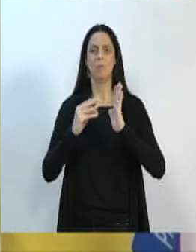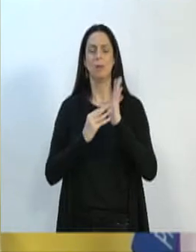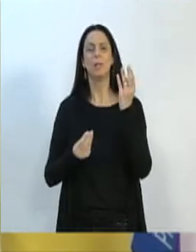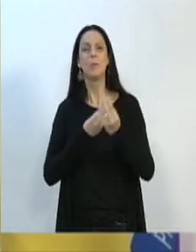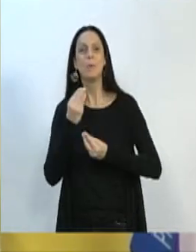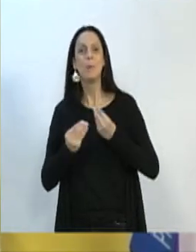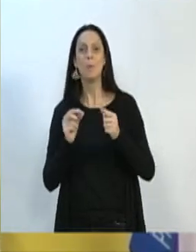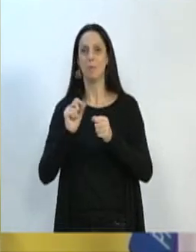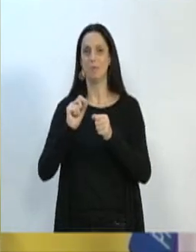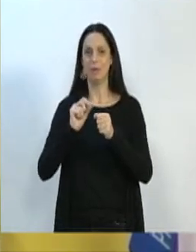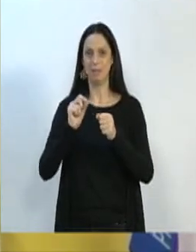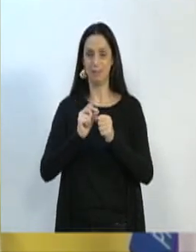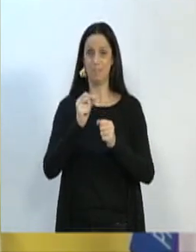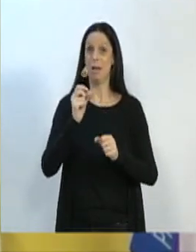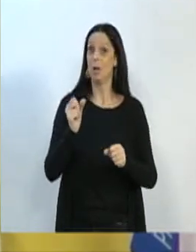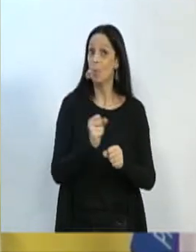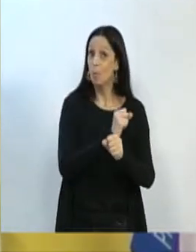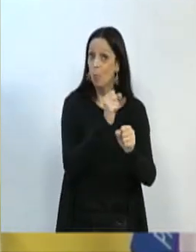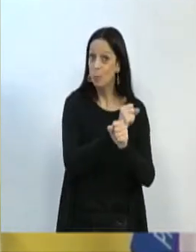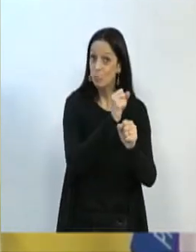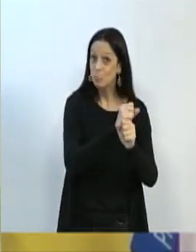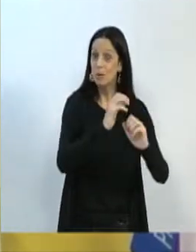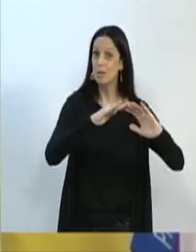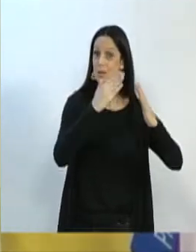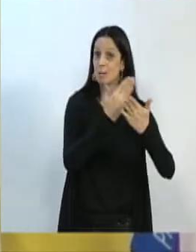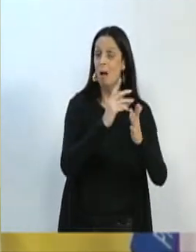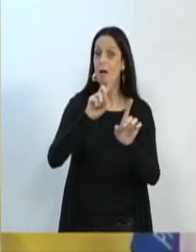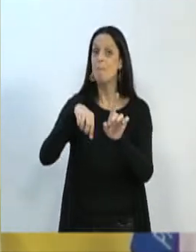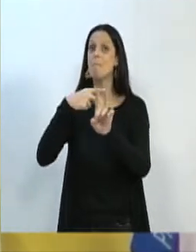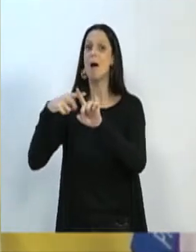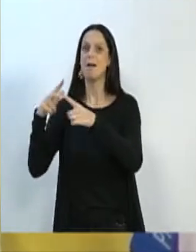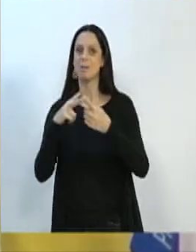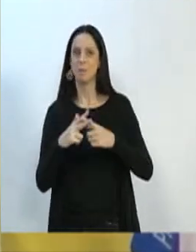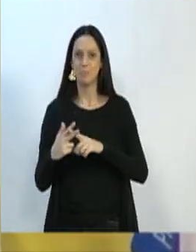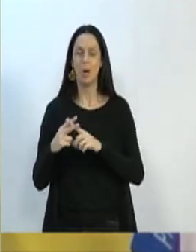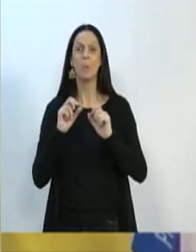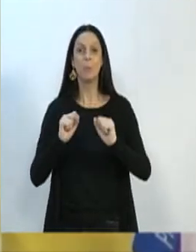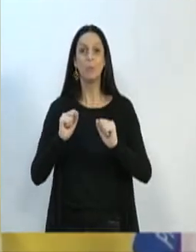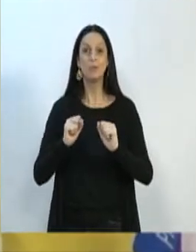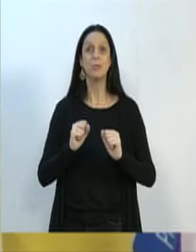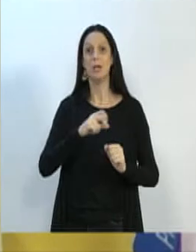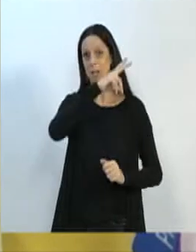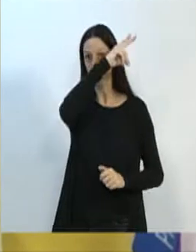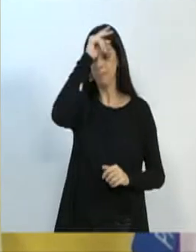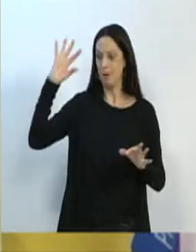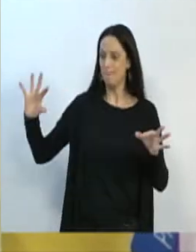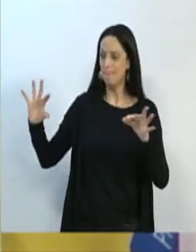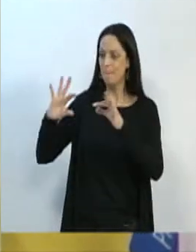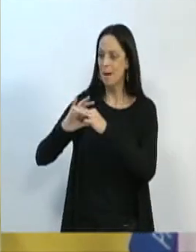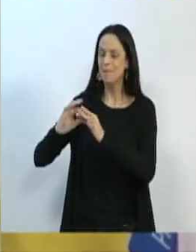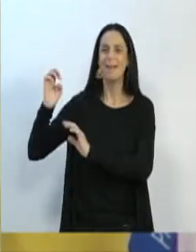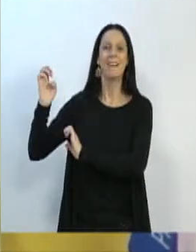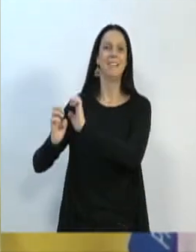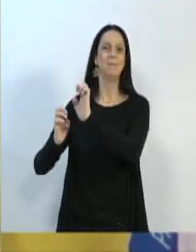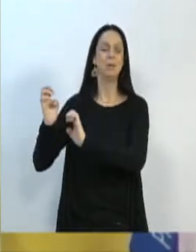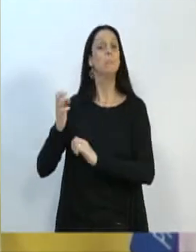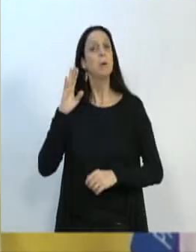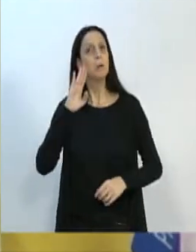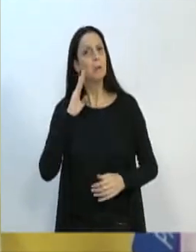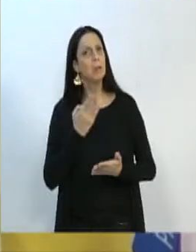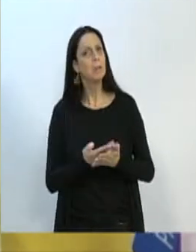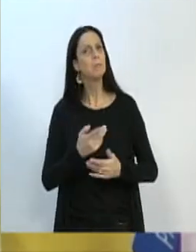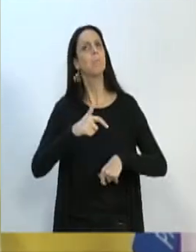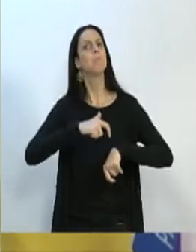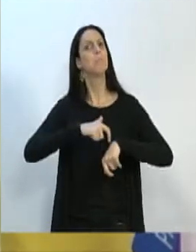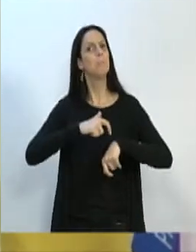e manutenção dos espaços públicos dedicados fundamentalmente a saúde EA educação eu acho que é o momento oportuno